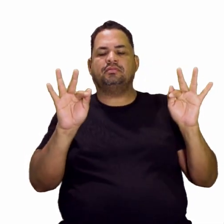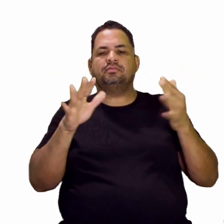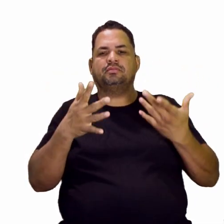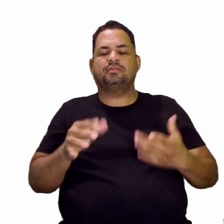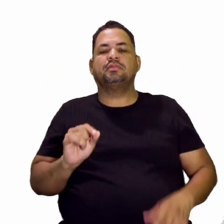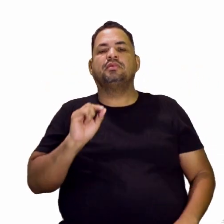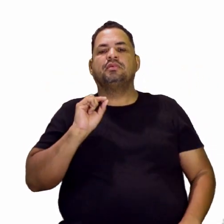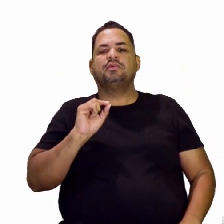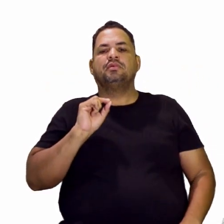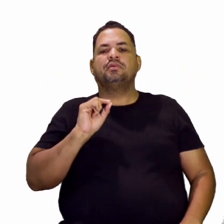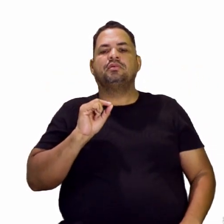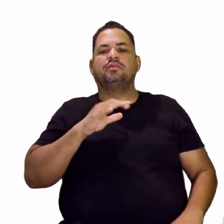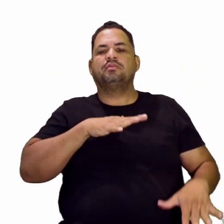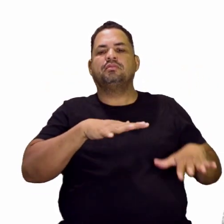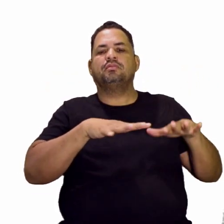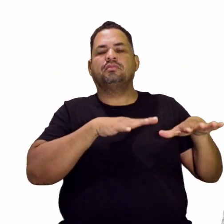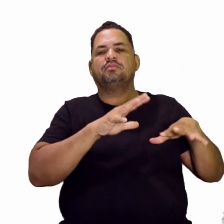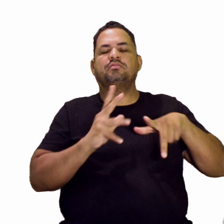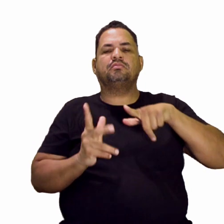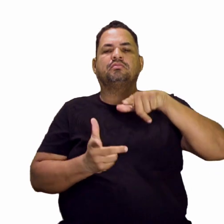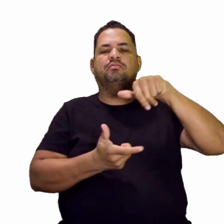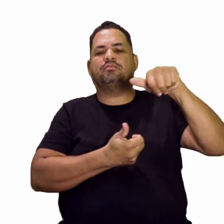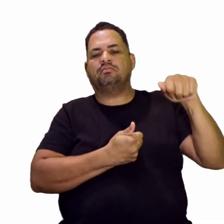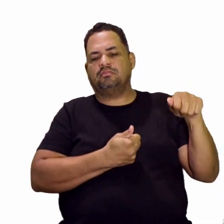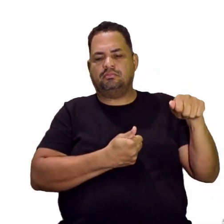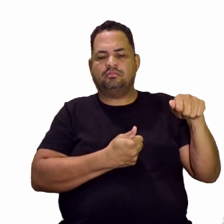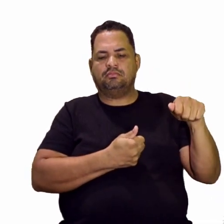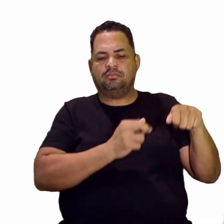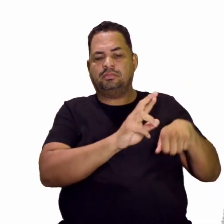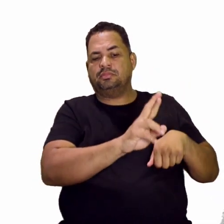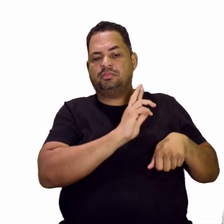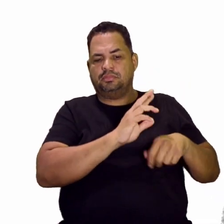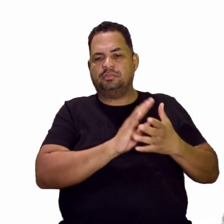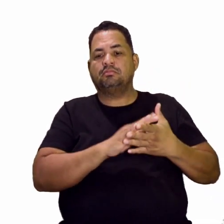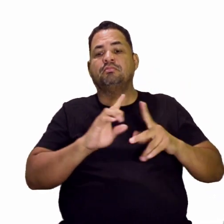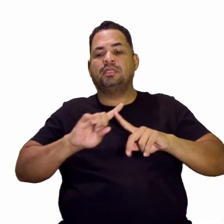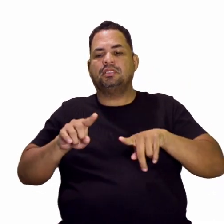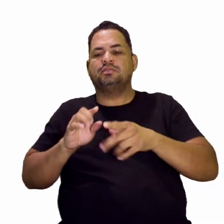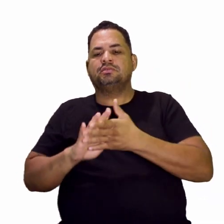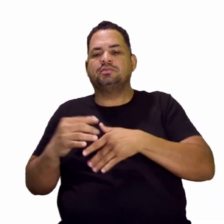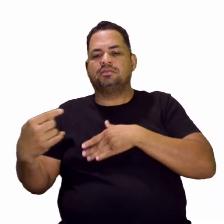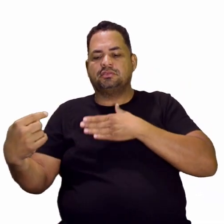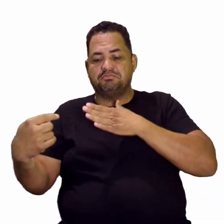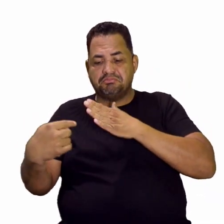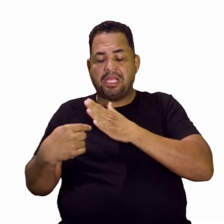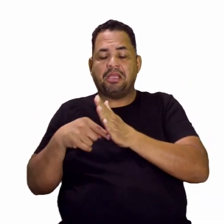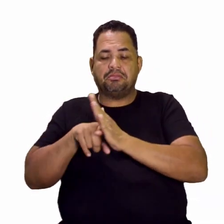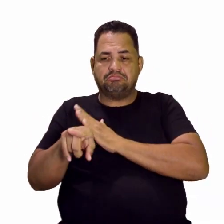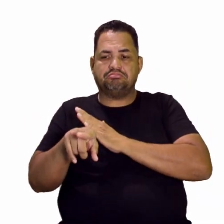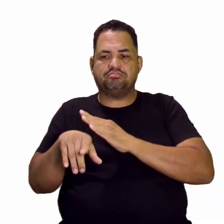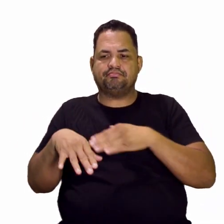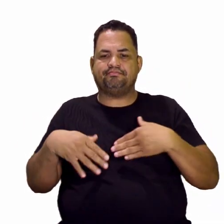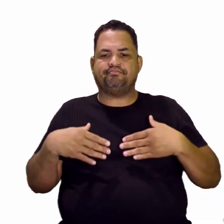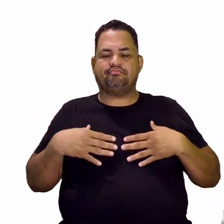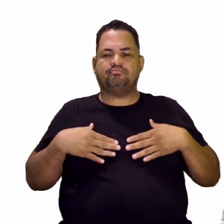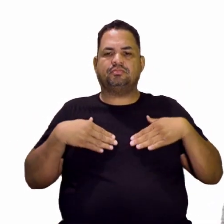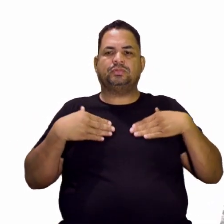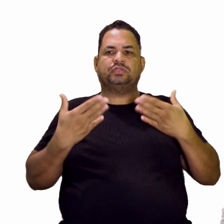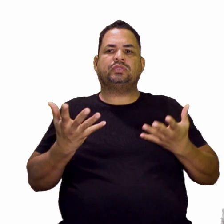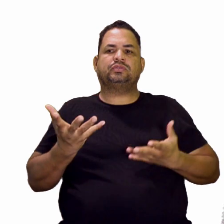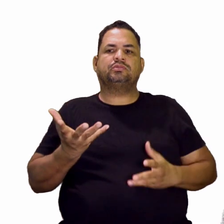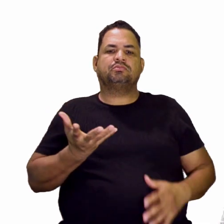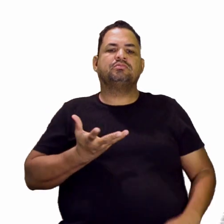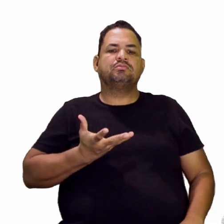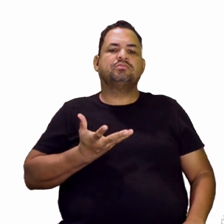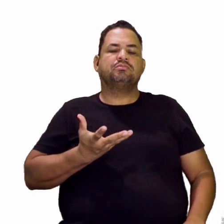move o mundo não são as respostas, são as perguntas, né? É quando eu quero saber alguma